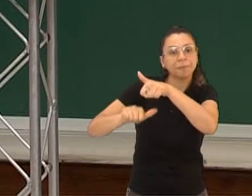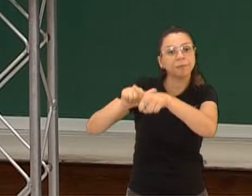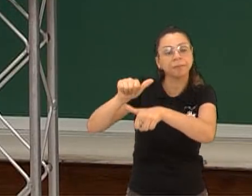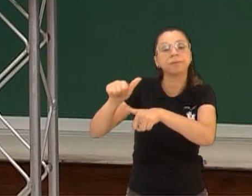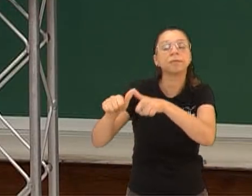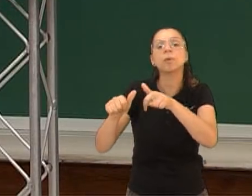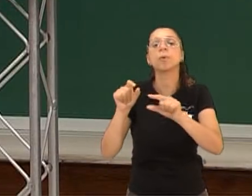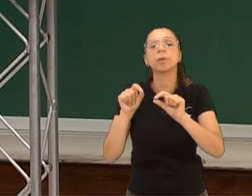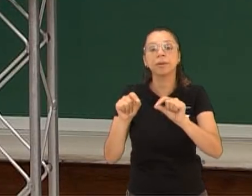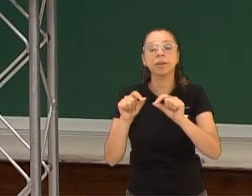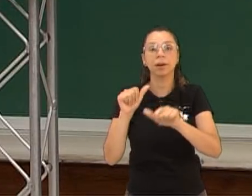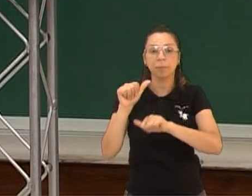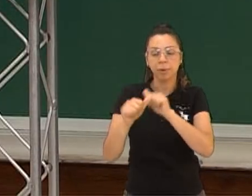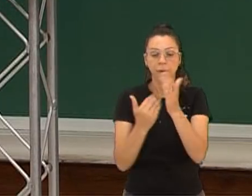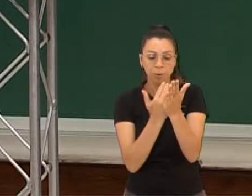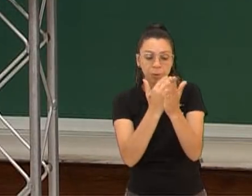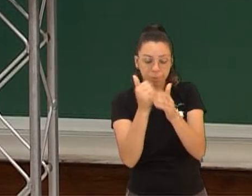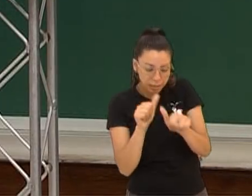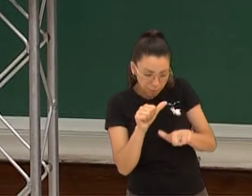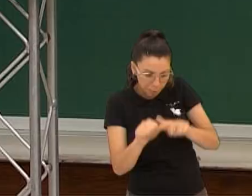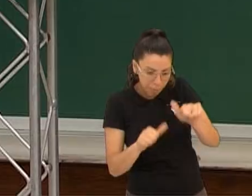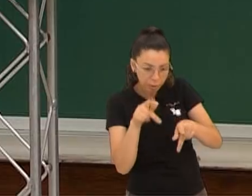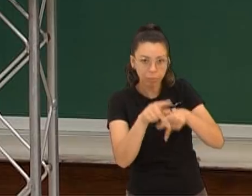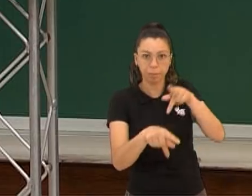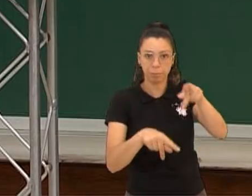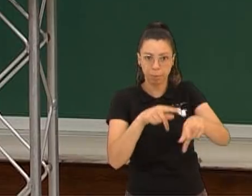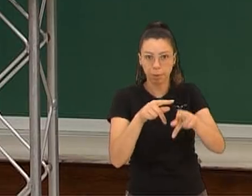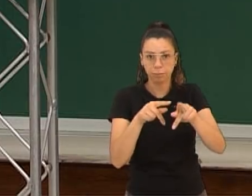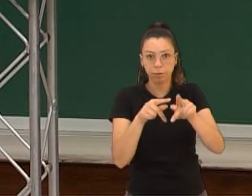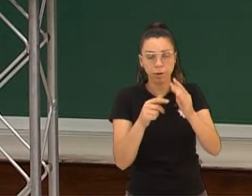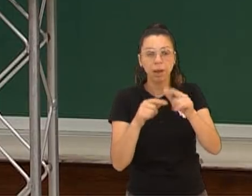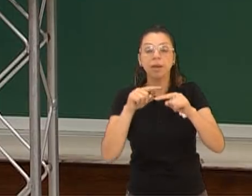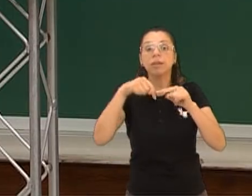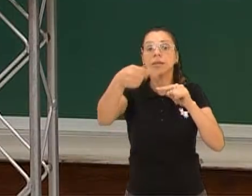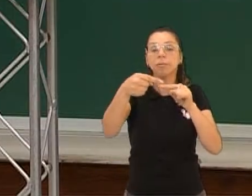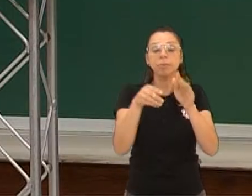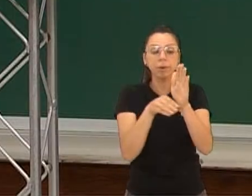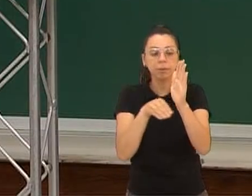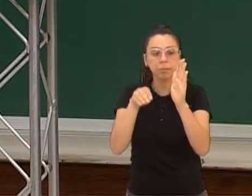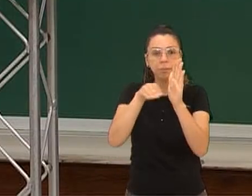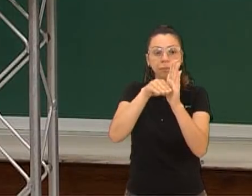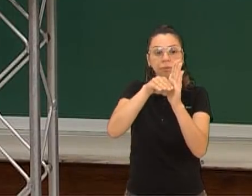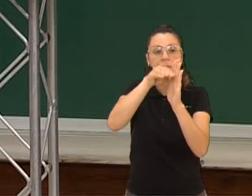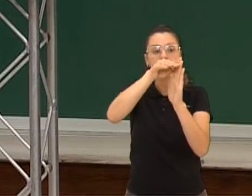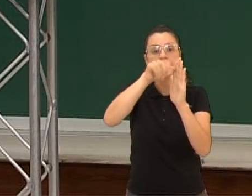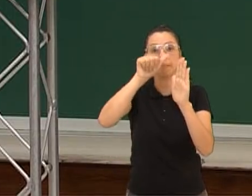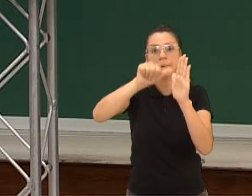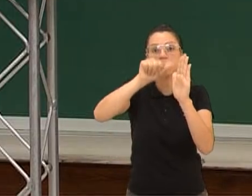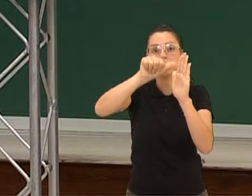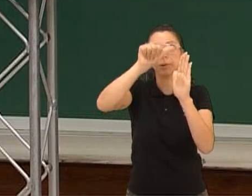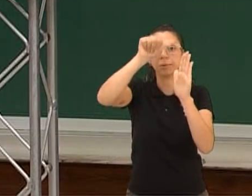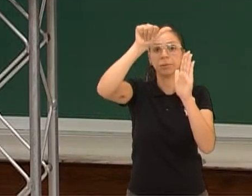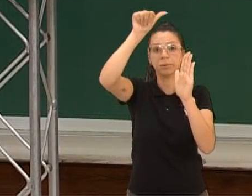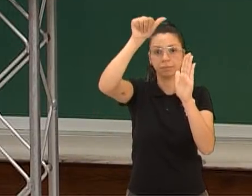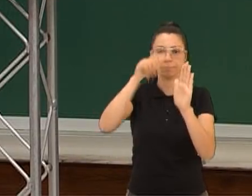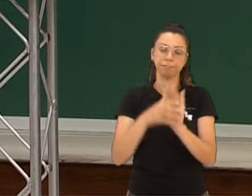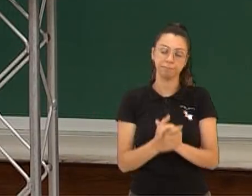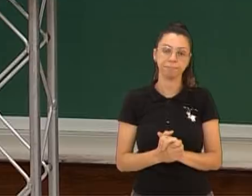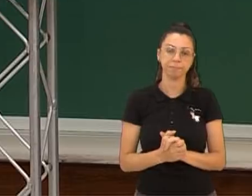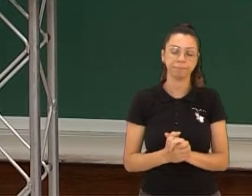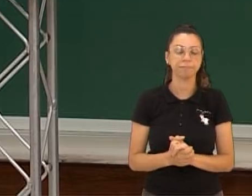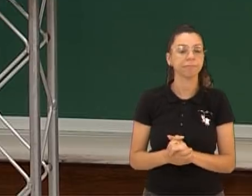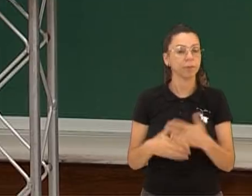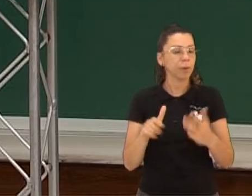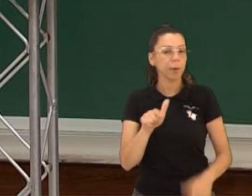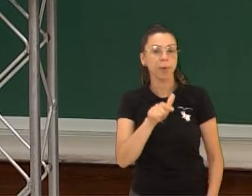para cima, ou seja, da população para as outras esferas, né? Quem falava isso também foi um geógrafo